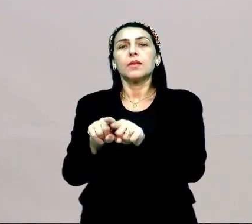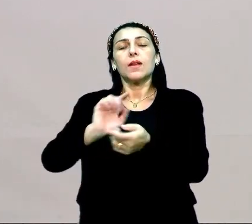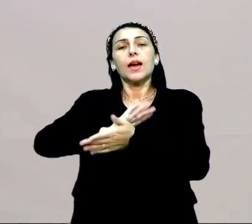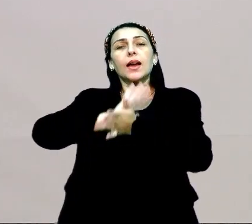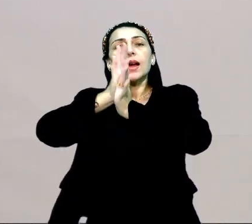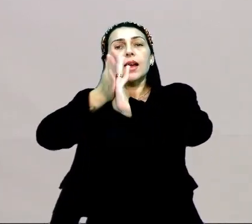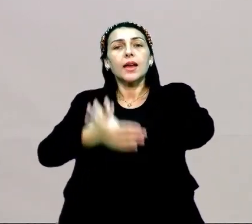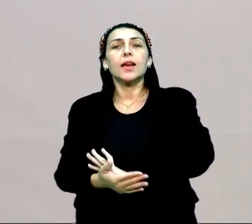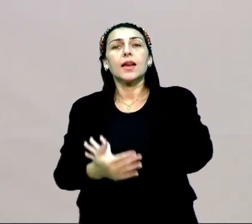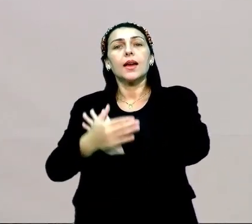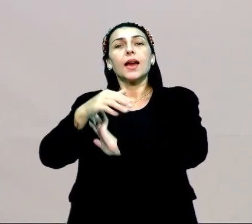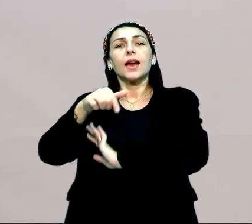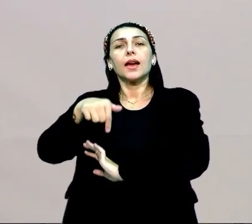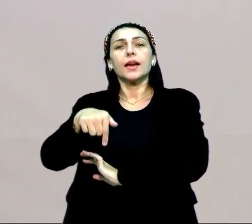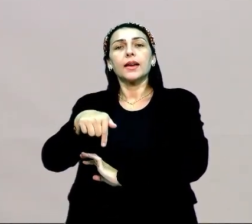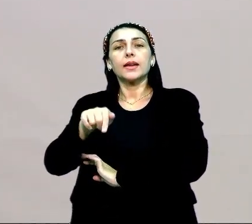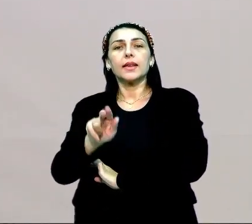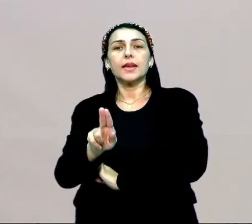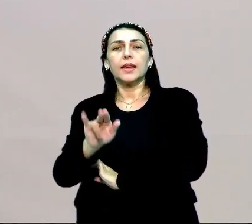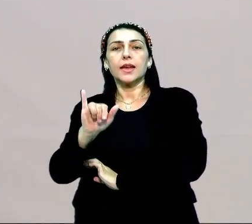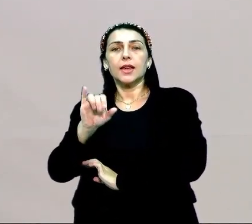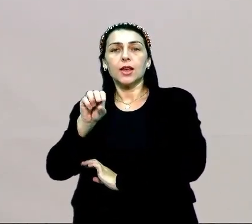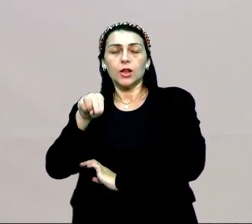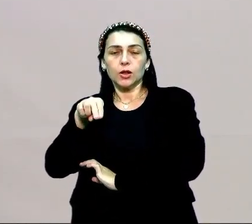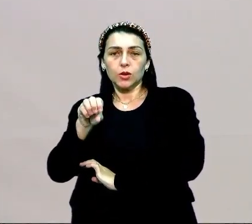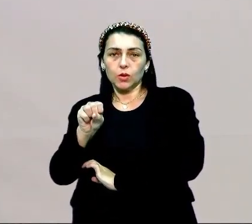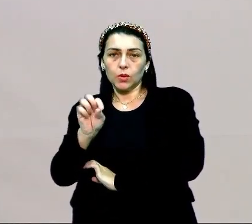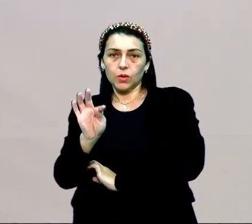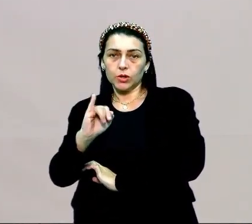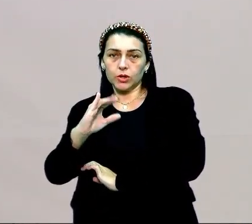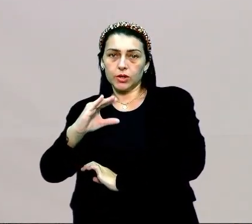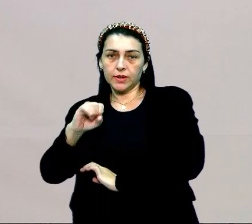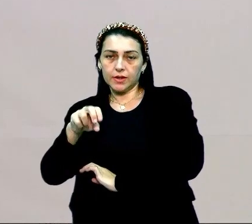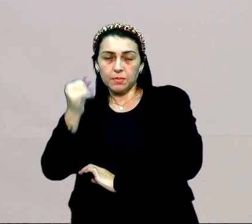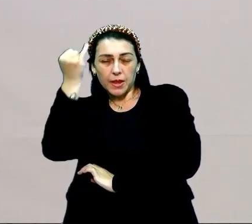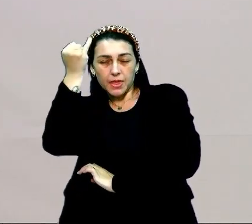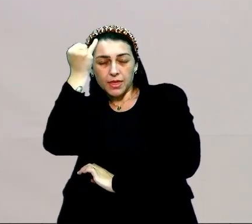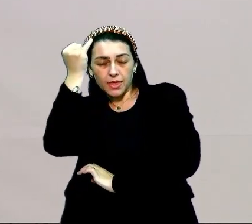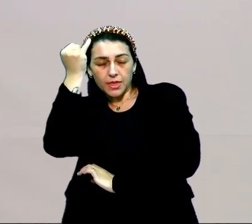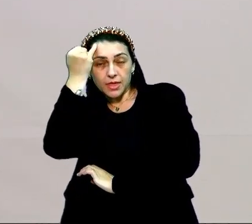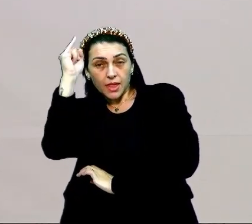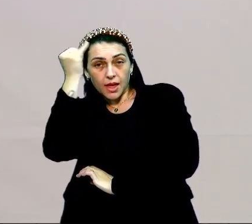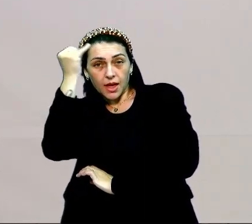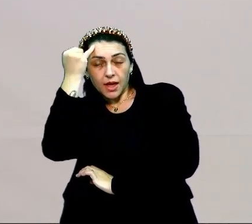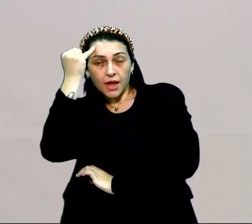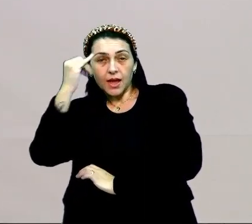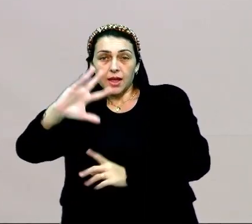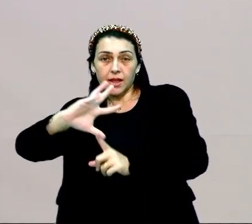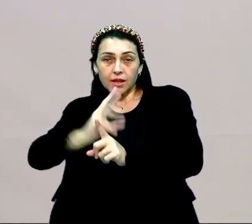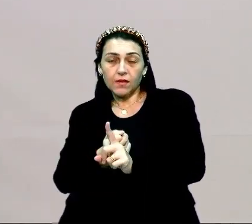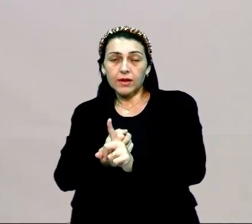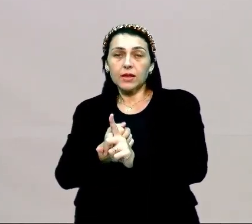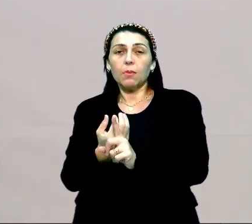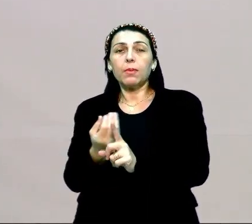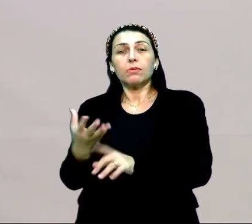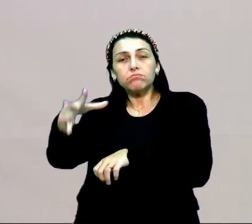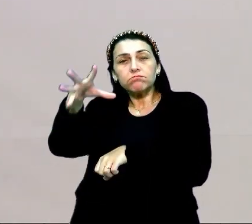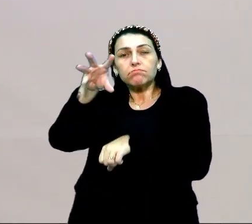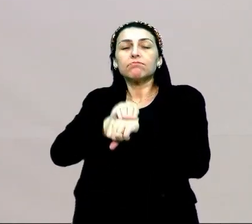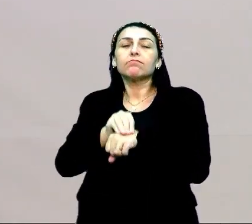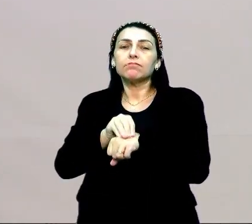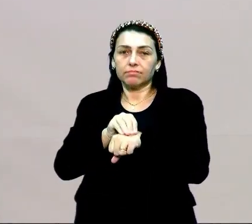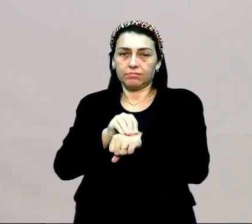o gnosticismo, vai ser proibido o gnosticismo, aquela ideia da salvação pelo conhecimento. Então tudo